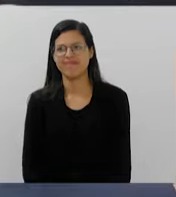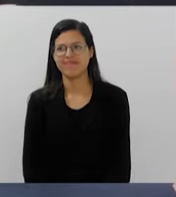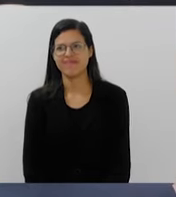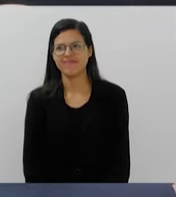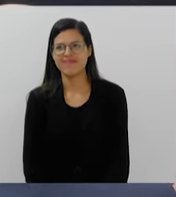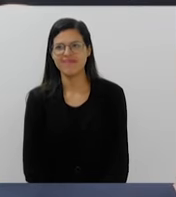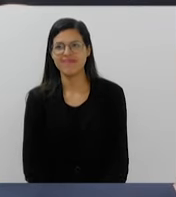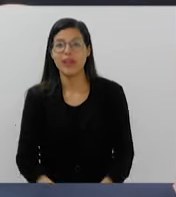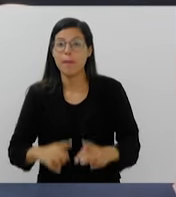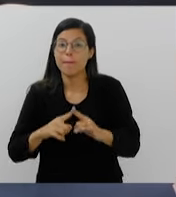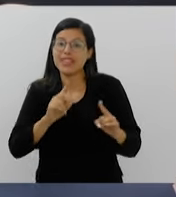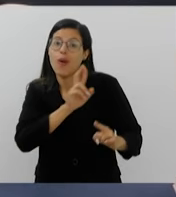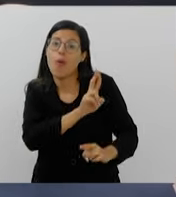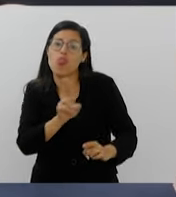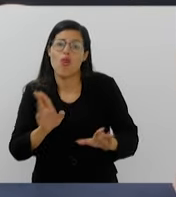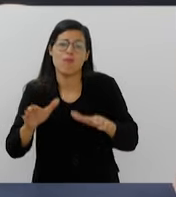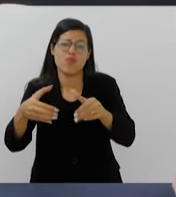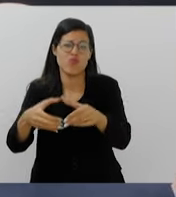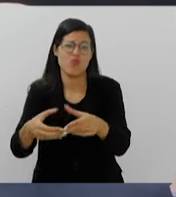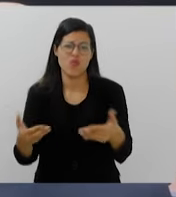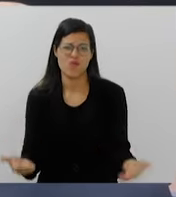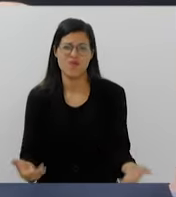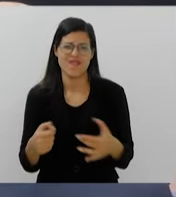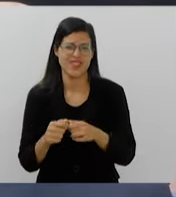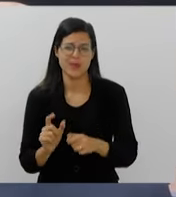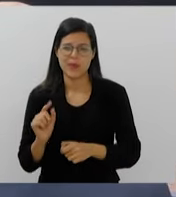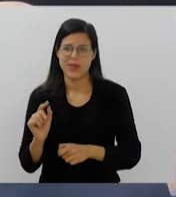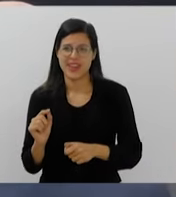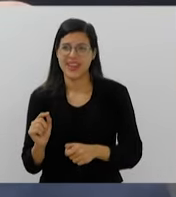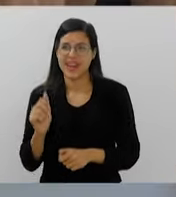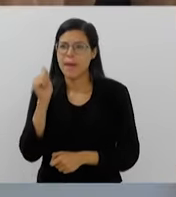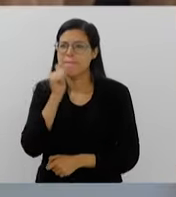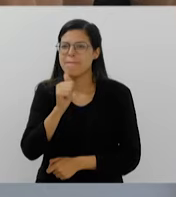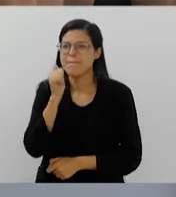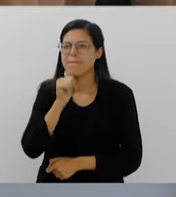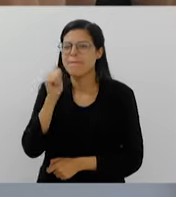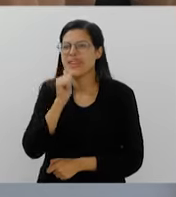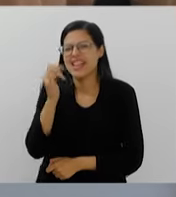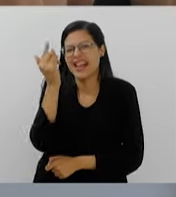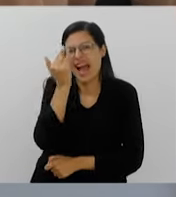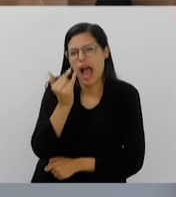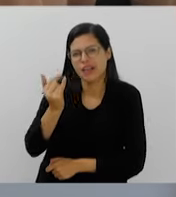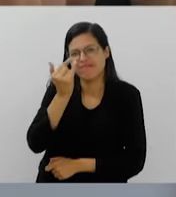Mas é o nome do bloco, o que, que você vai fazer, Doce? Meninas cativantes.